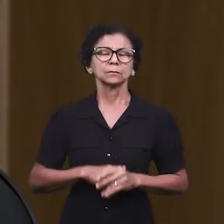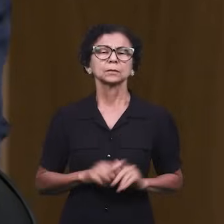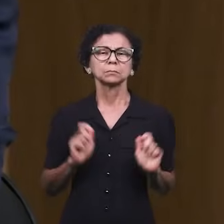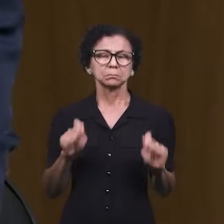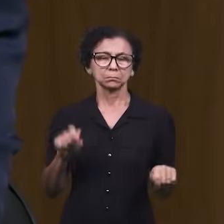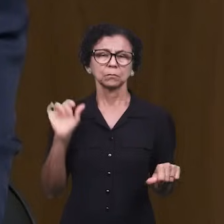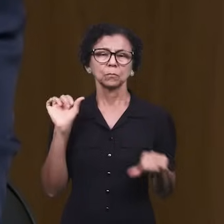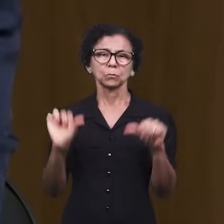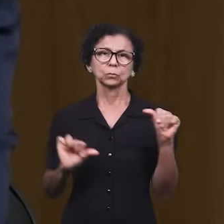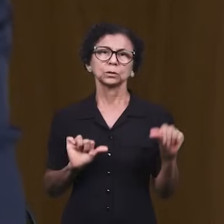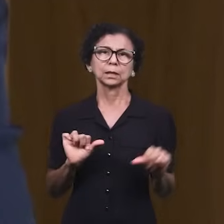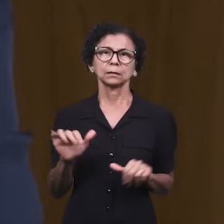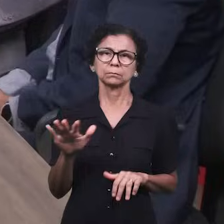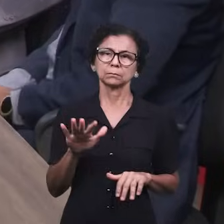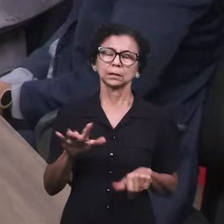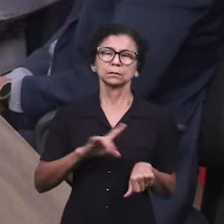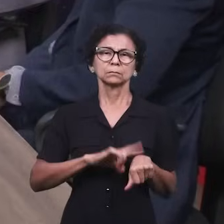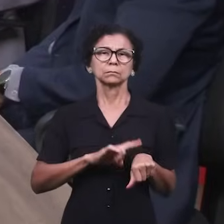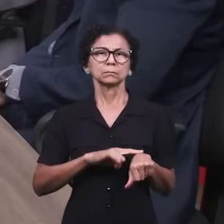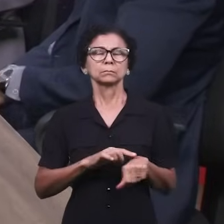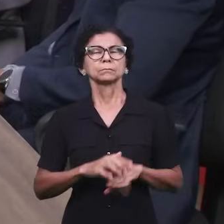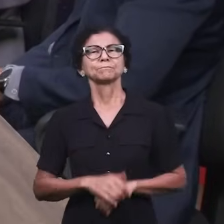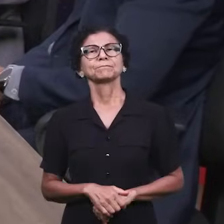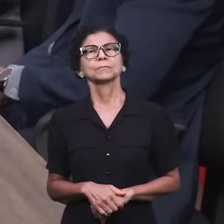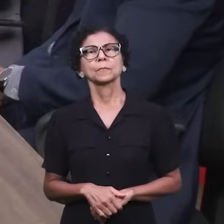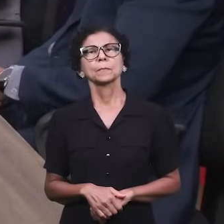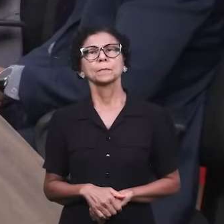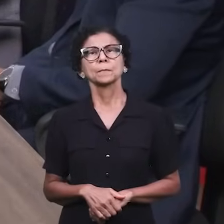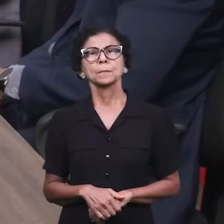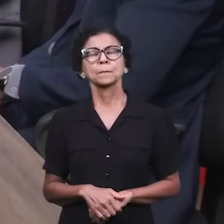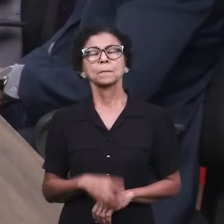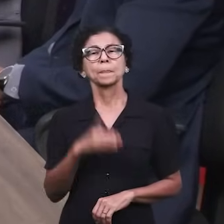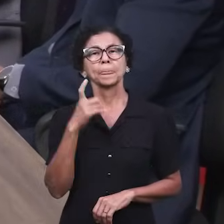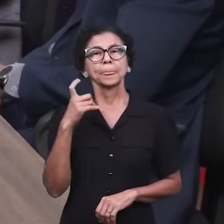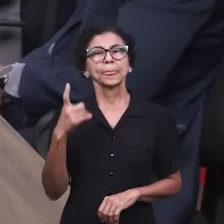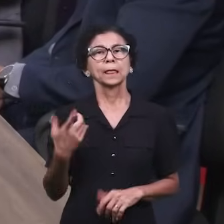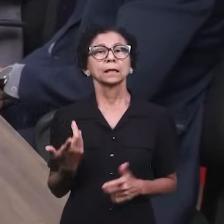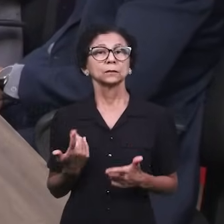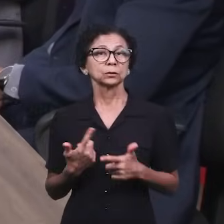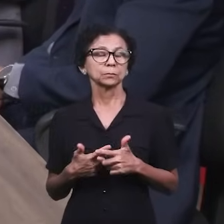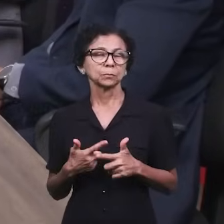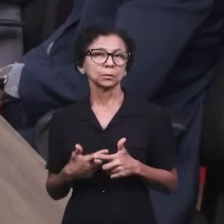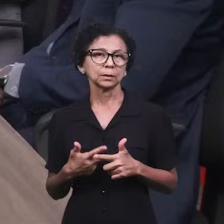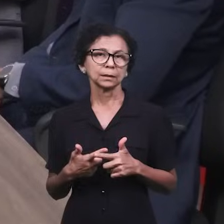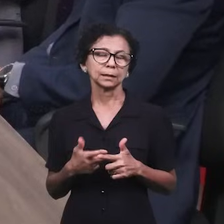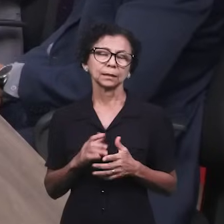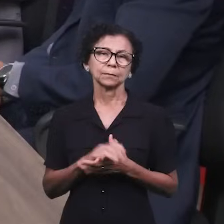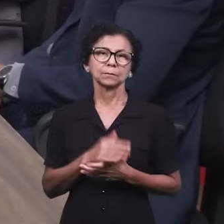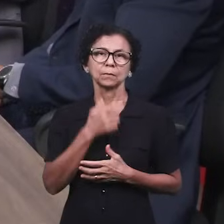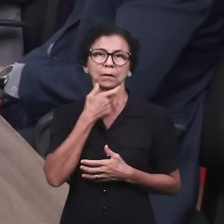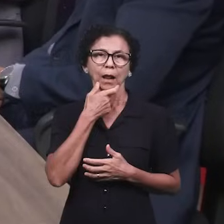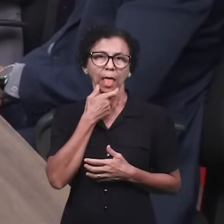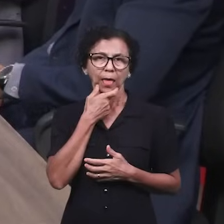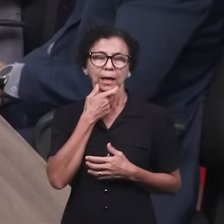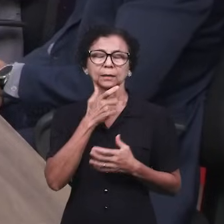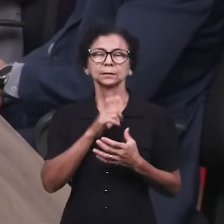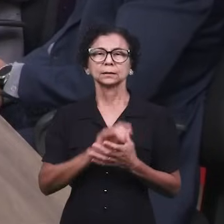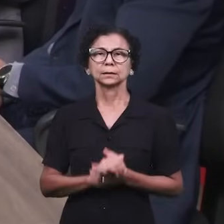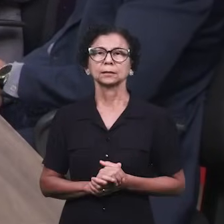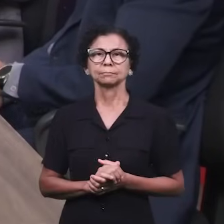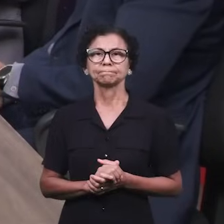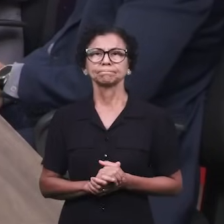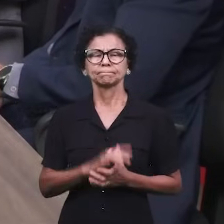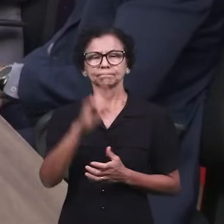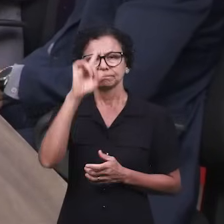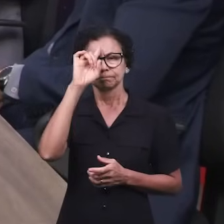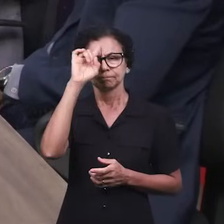espaço-tempo ele é mudável. Entendi, muito bom. É interessante porque as ideias de Einstein, aquilo que Einstein